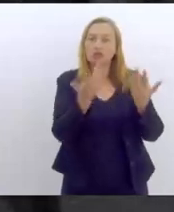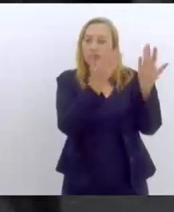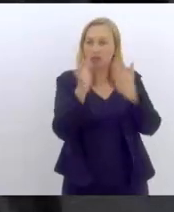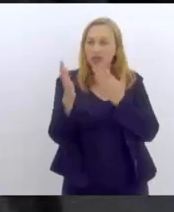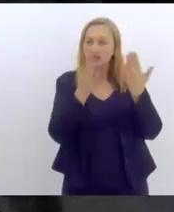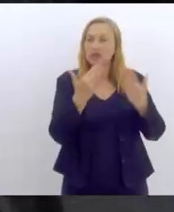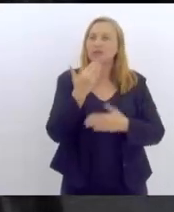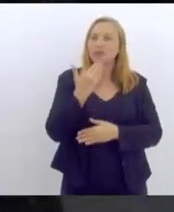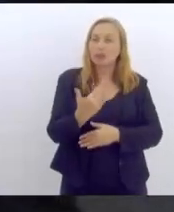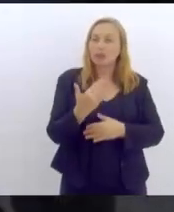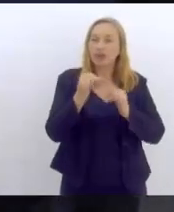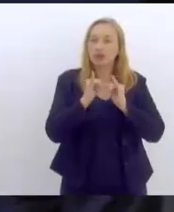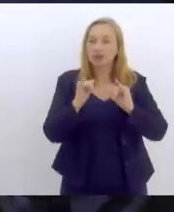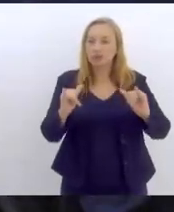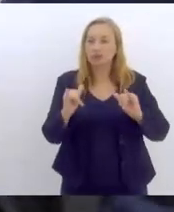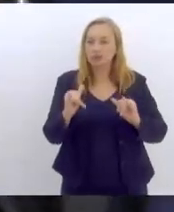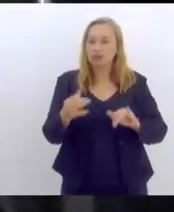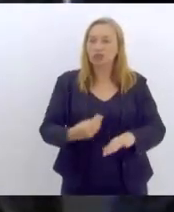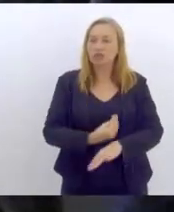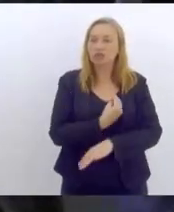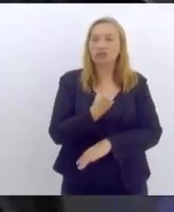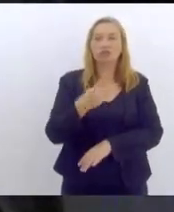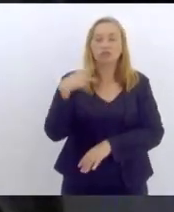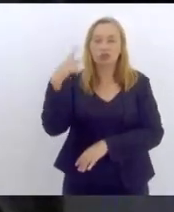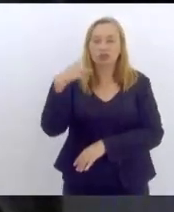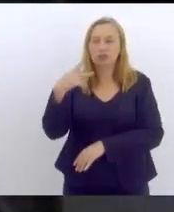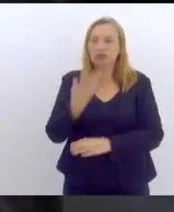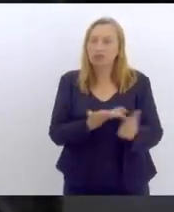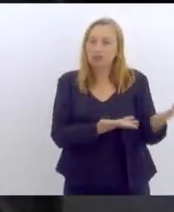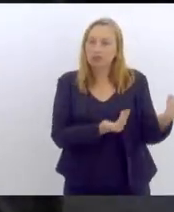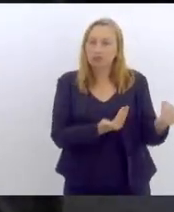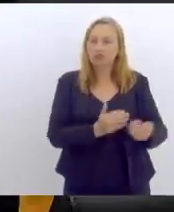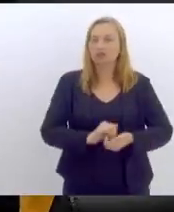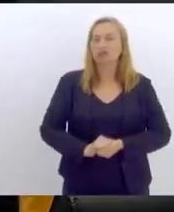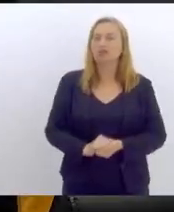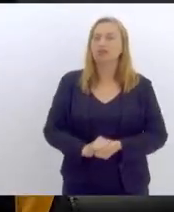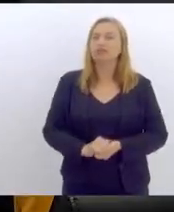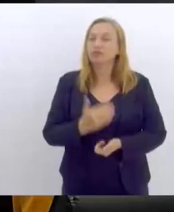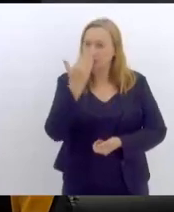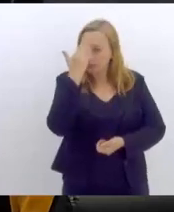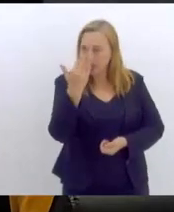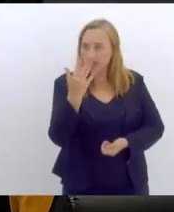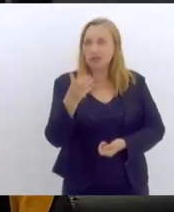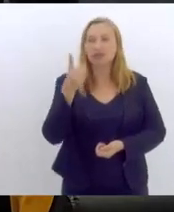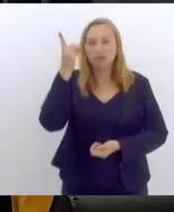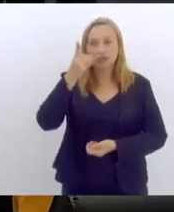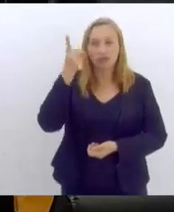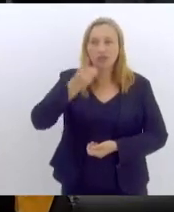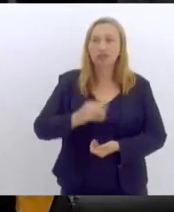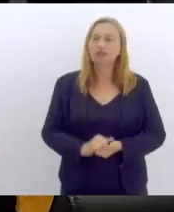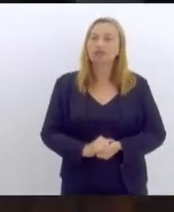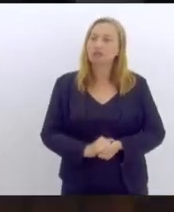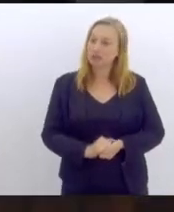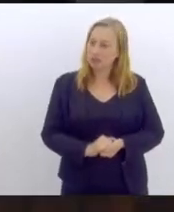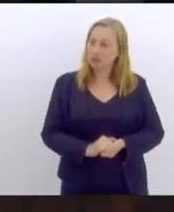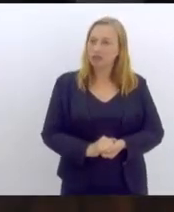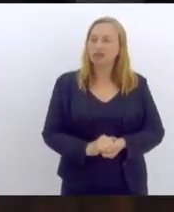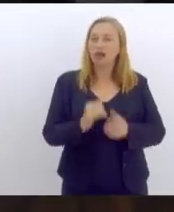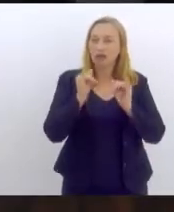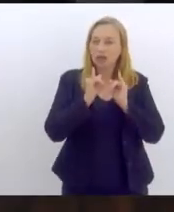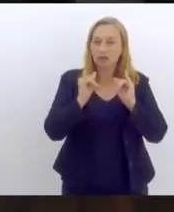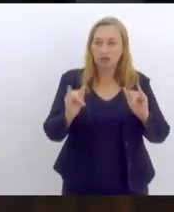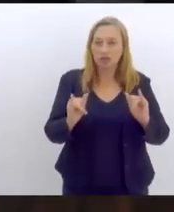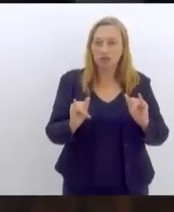pedir o anúncio da presença dos nossos parlamentares juvenis. Obrigado, deputada. Está devidamente